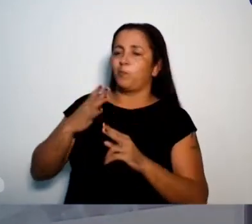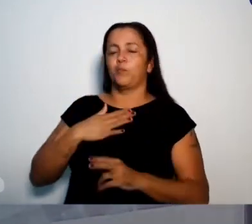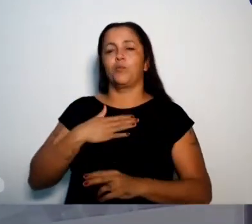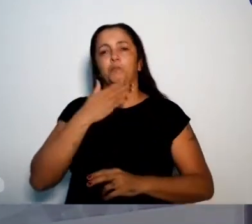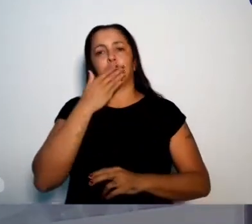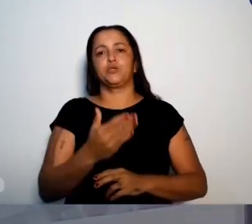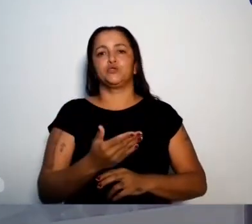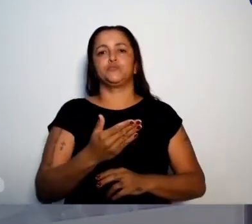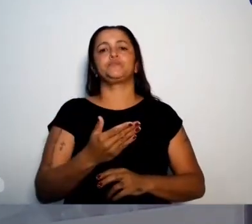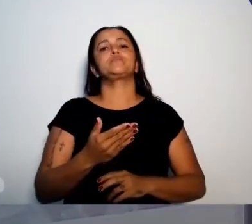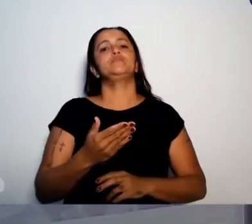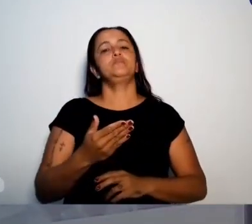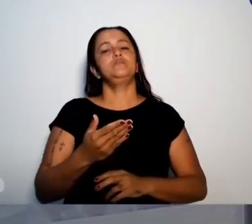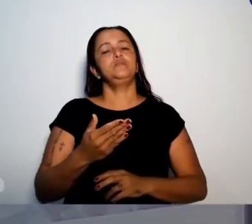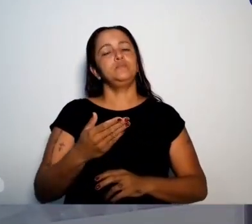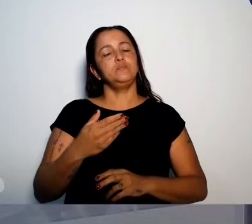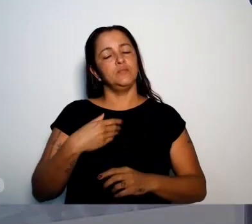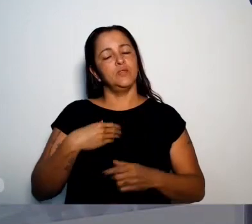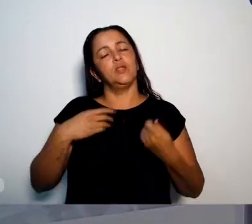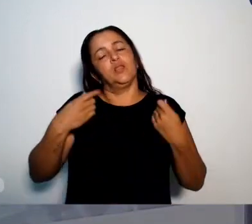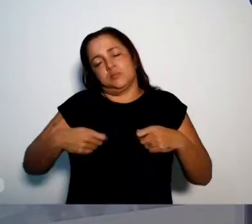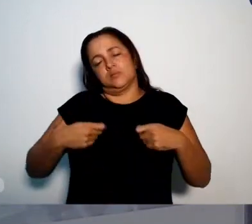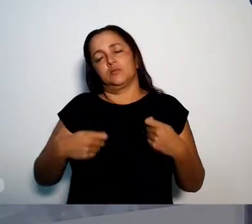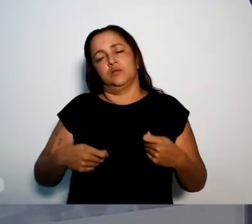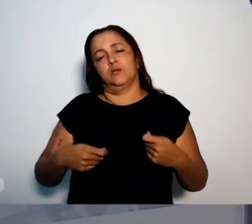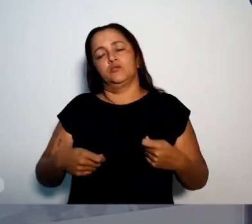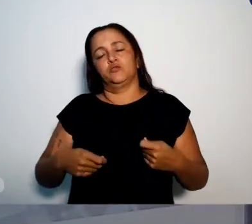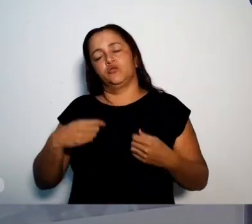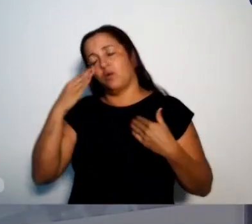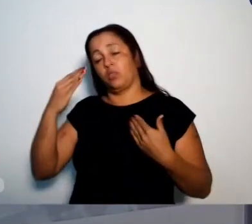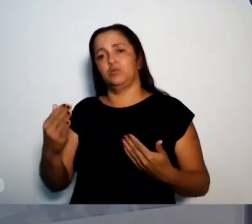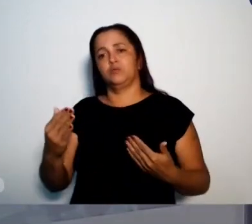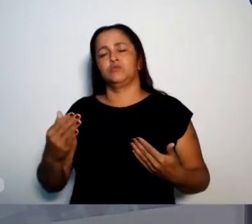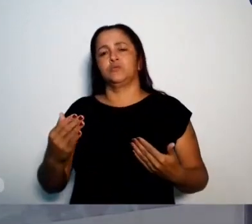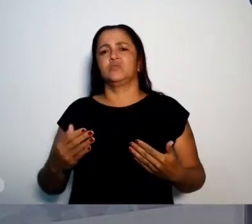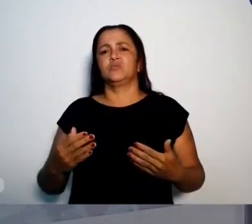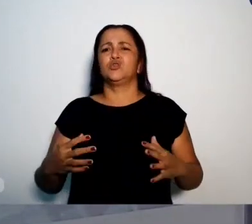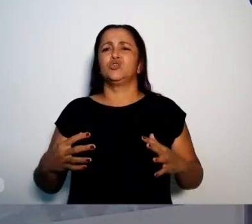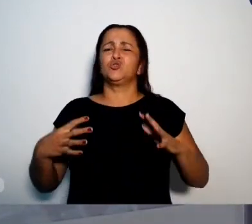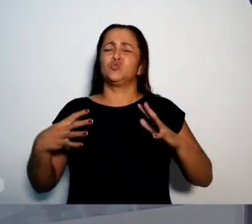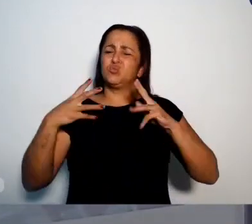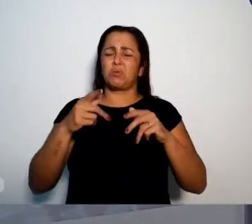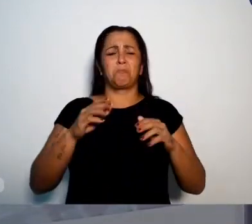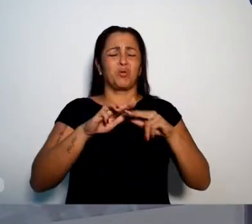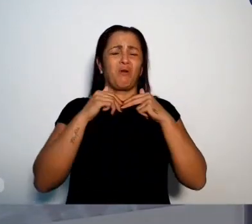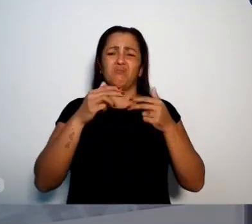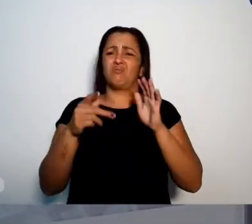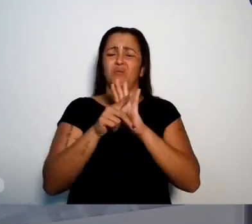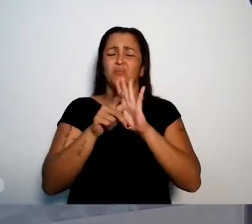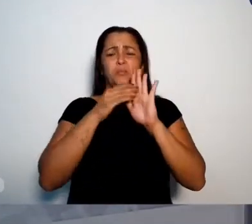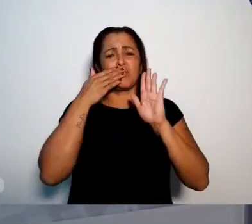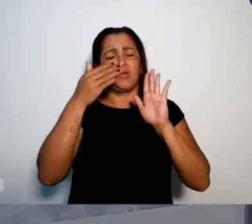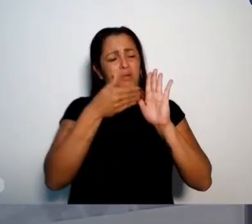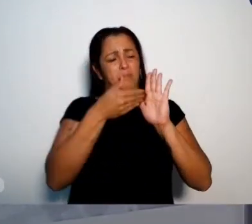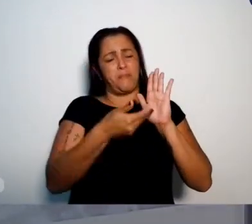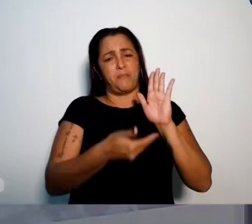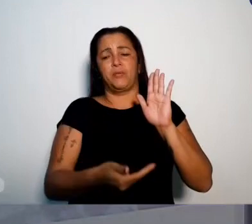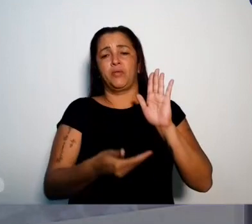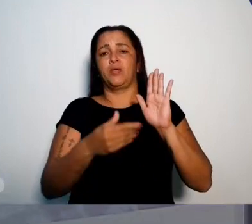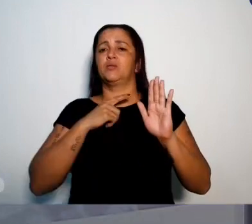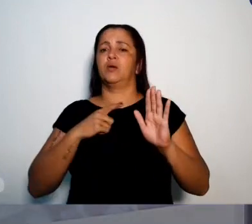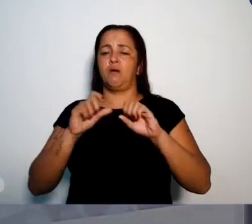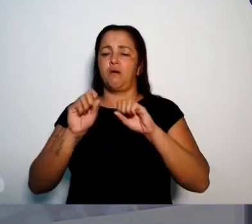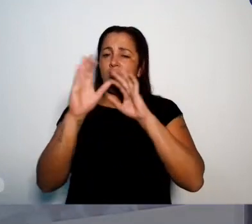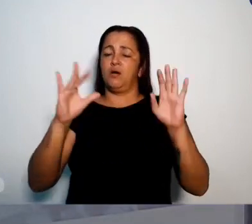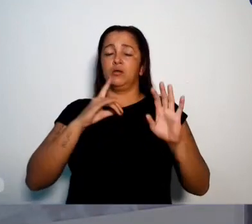da necessidade. Agradeço. Sobre requerimentos, aí nessa última sessão, eu quero deixar claro aqui a população que me